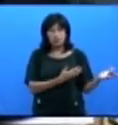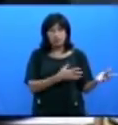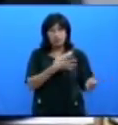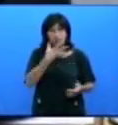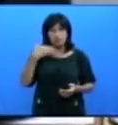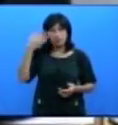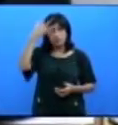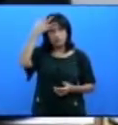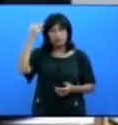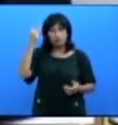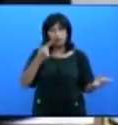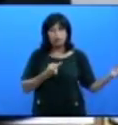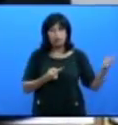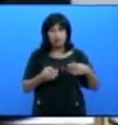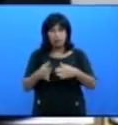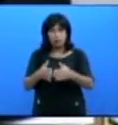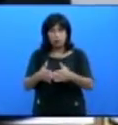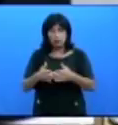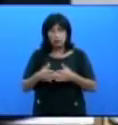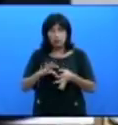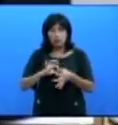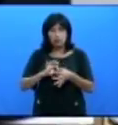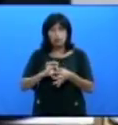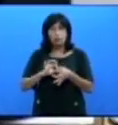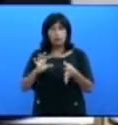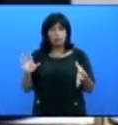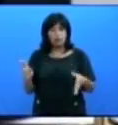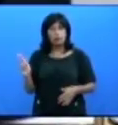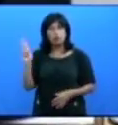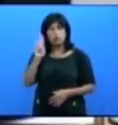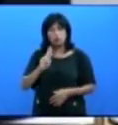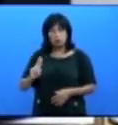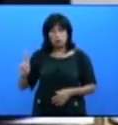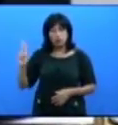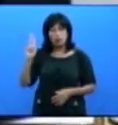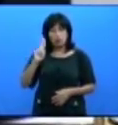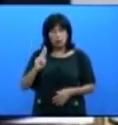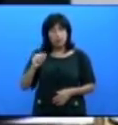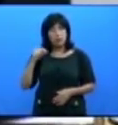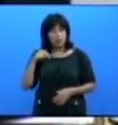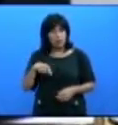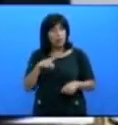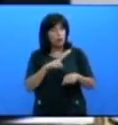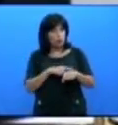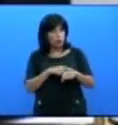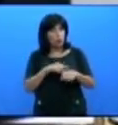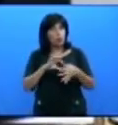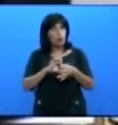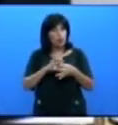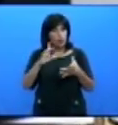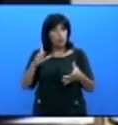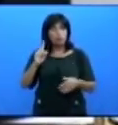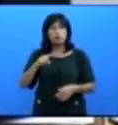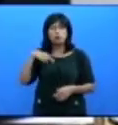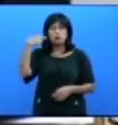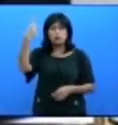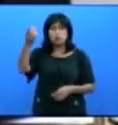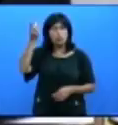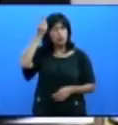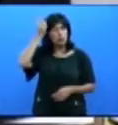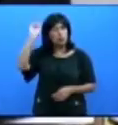por meio deste, solicitar permissão para usar a tribuna livre desta Câmara Municipal no próximo dia 6 de